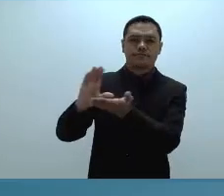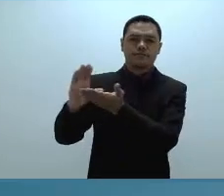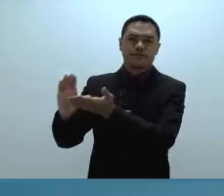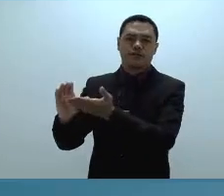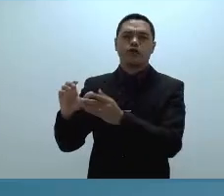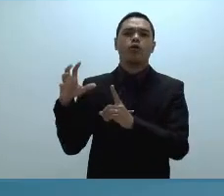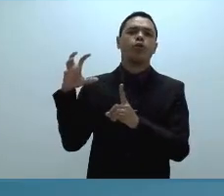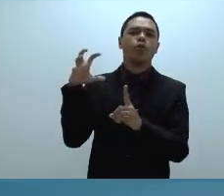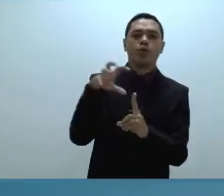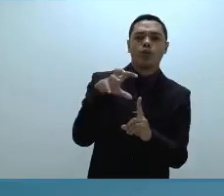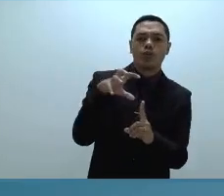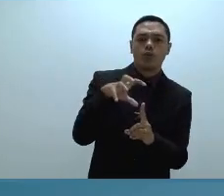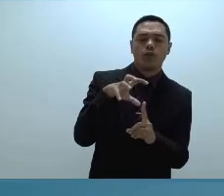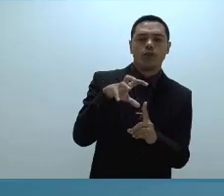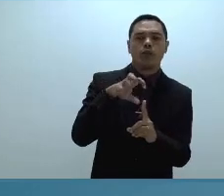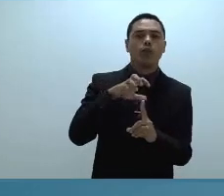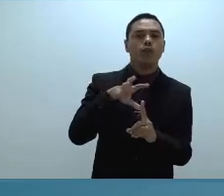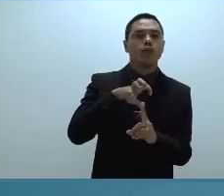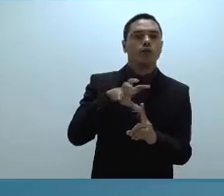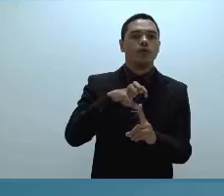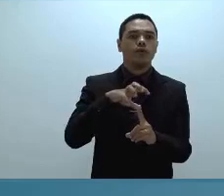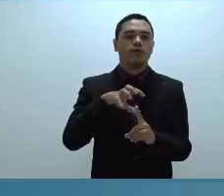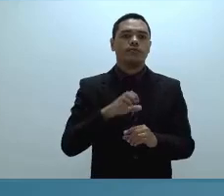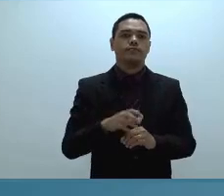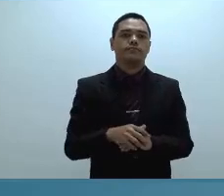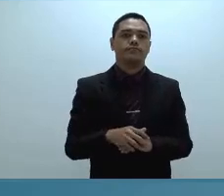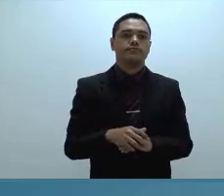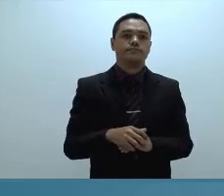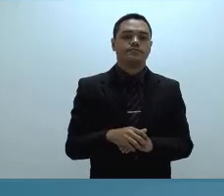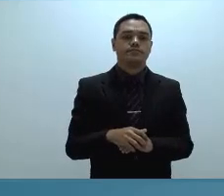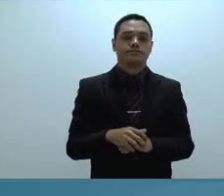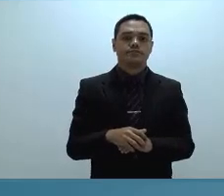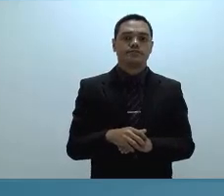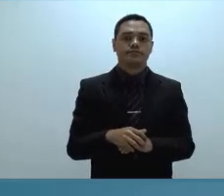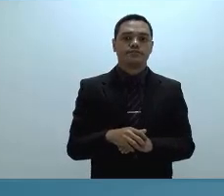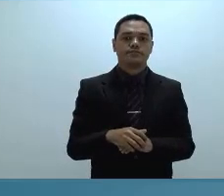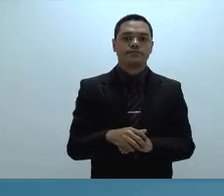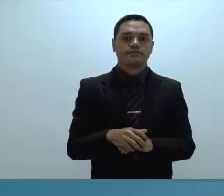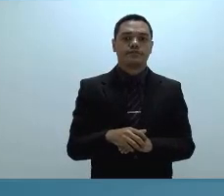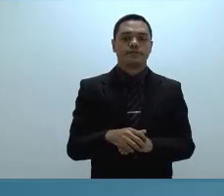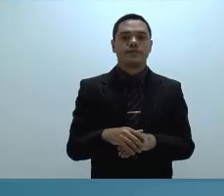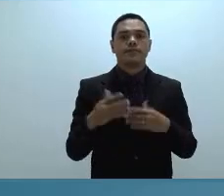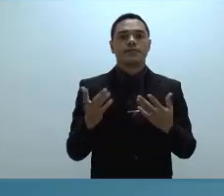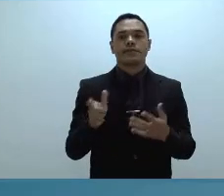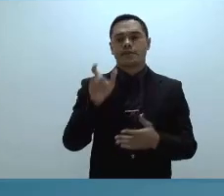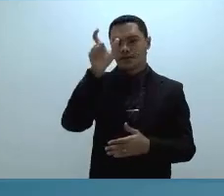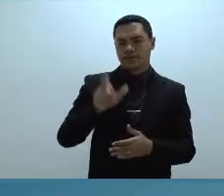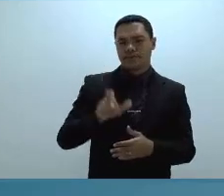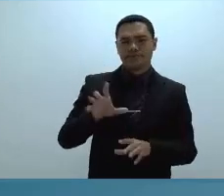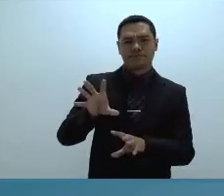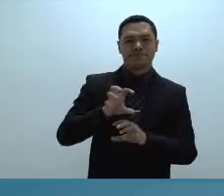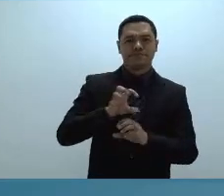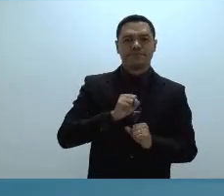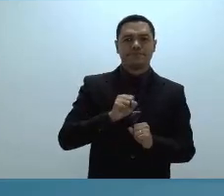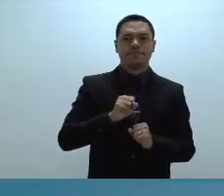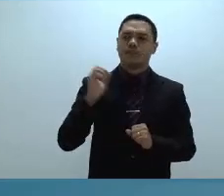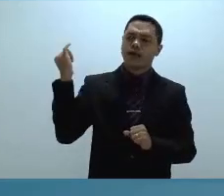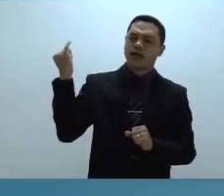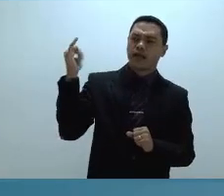face da concessionária de energia elétrica por conta dos planos gerados em virtude da suspensão de energia por tempo